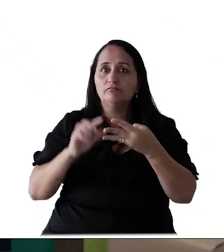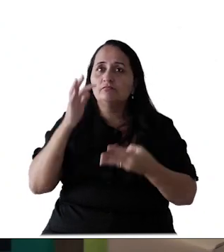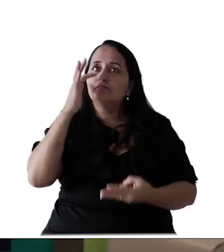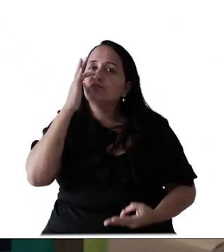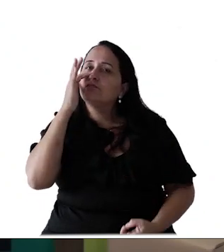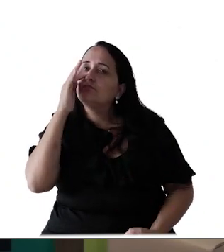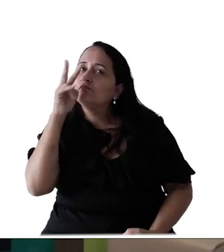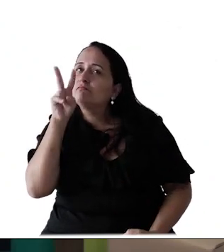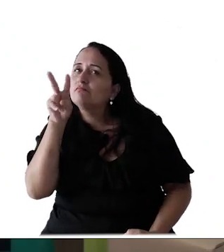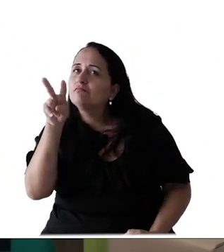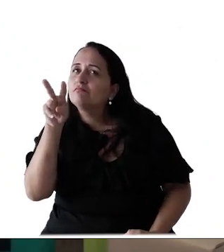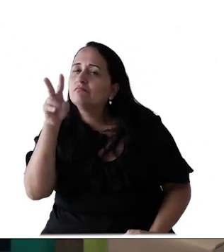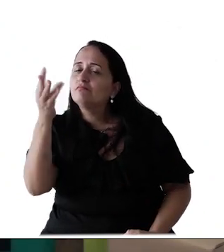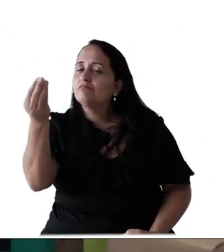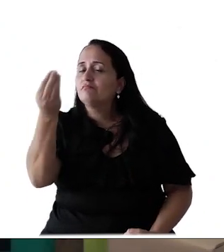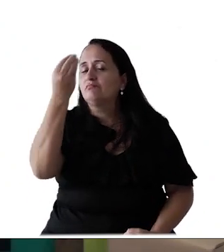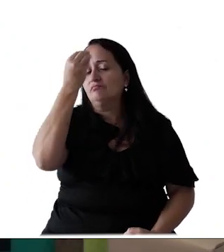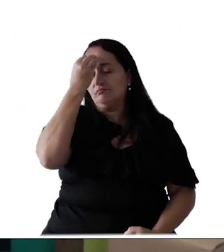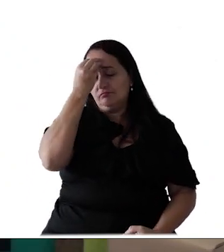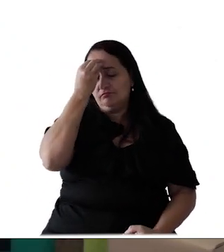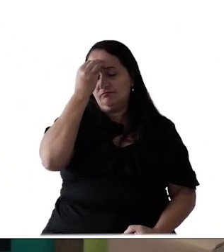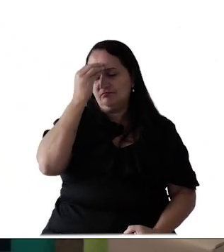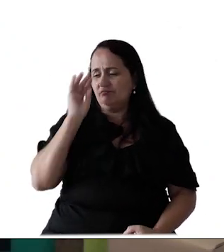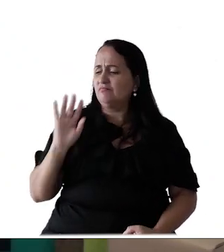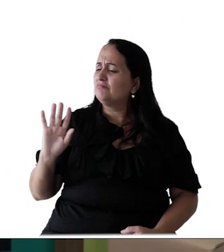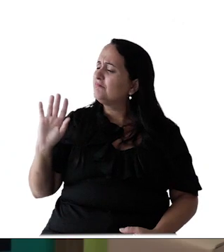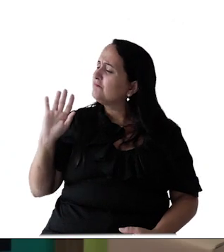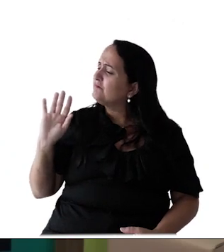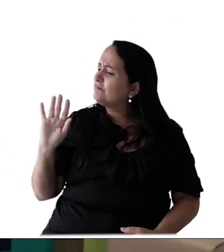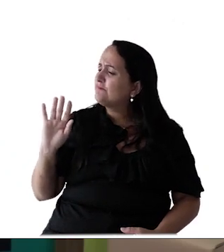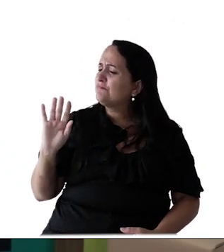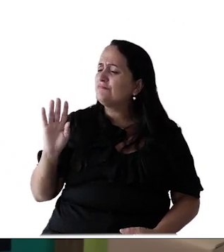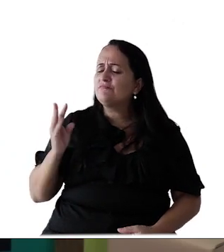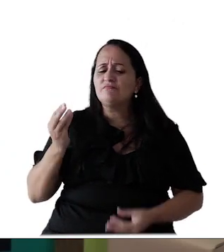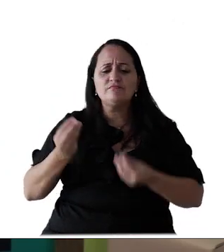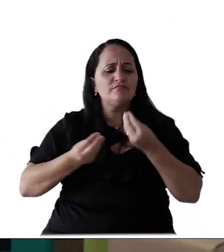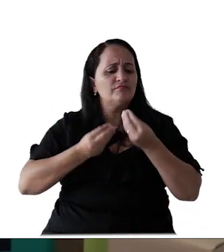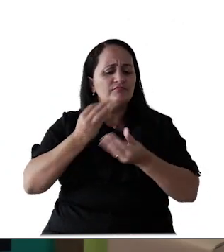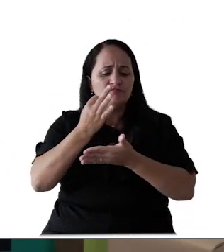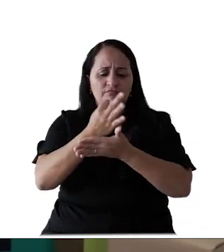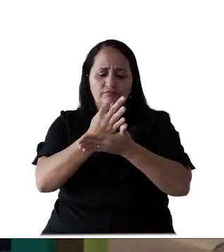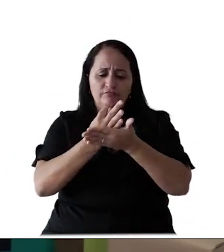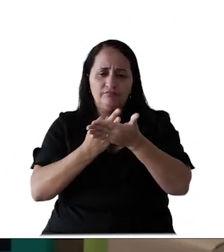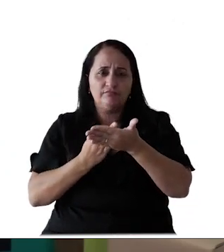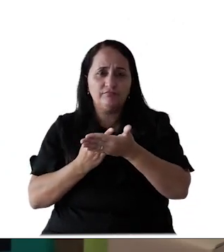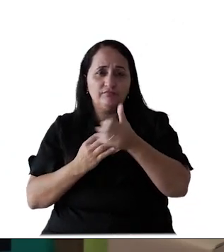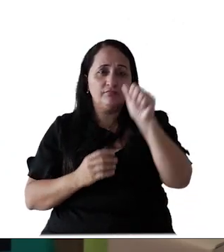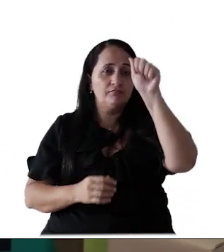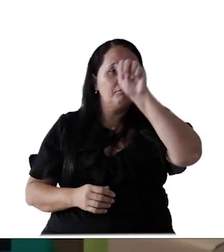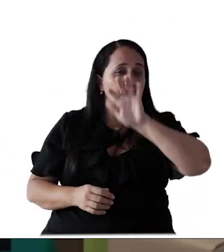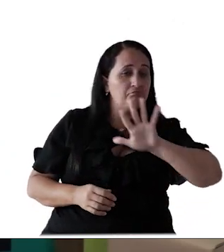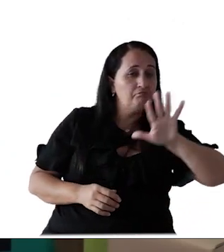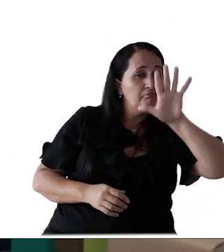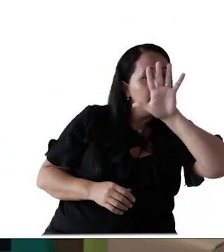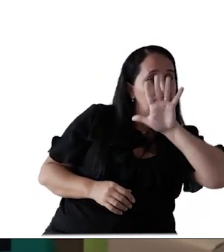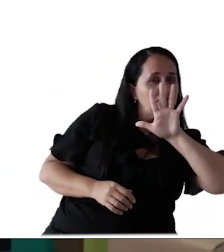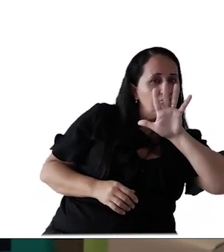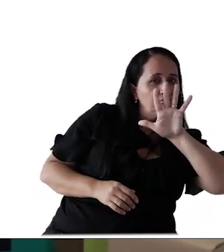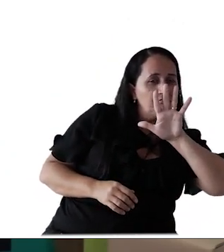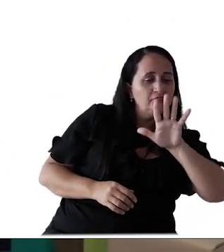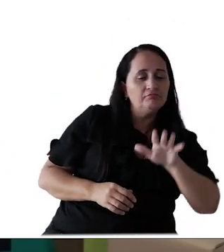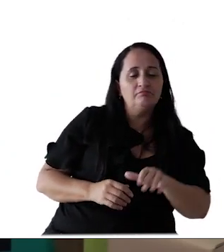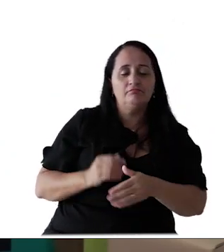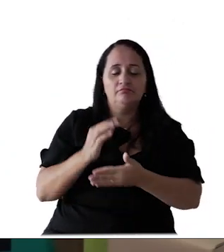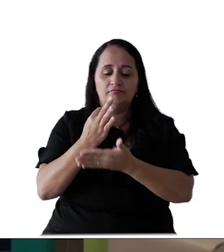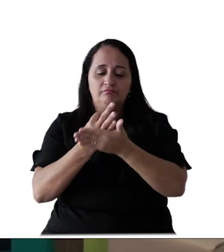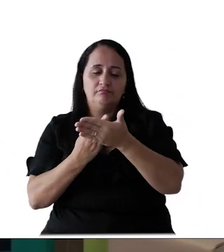mensagem, ok? Mas, Pró, e nos textos escritos verbais e não verbais? Como